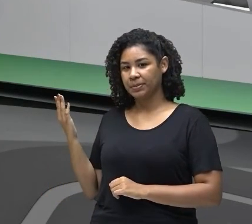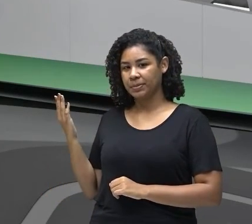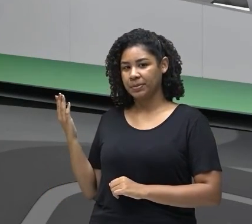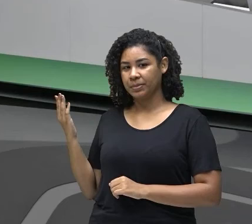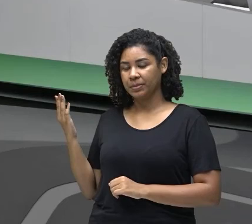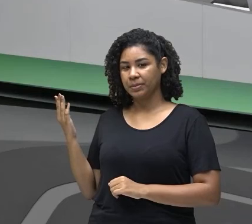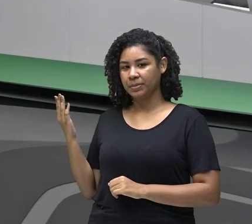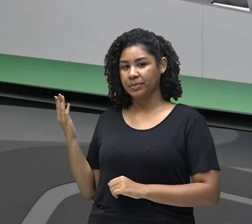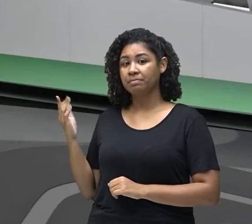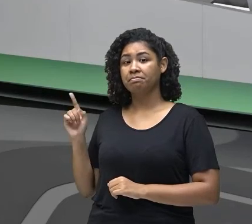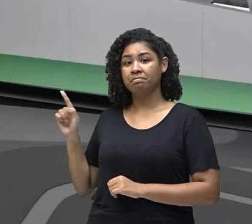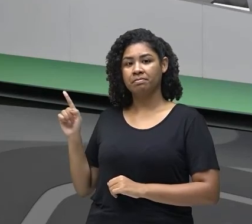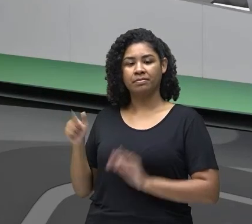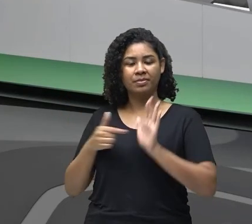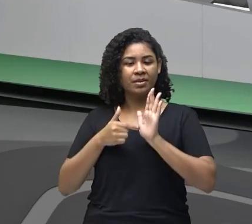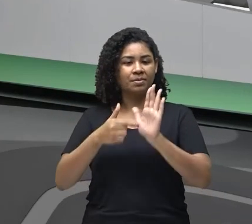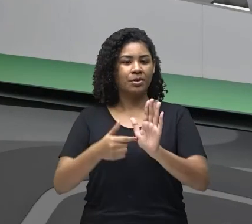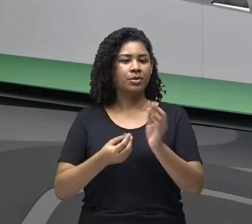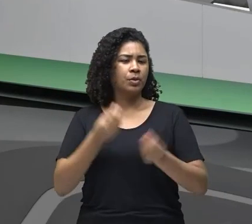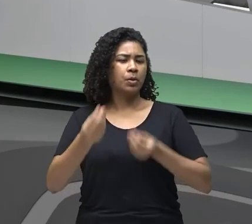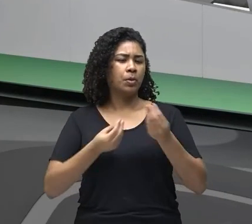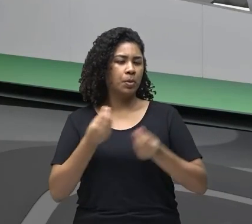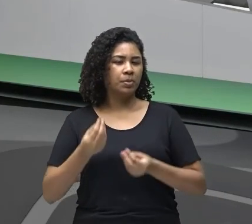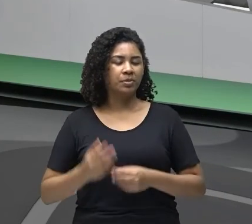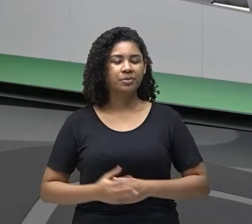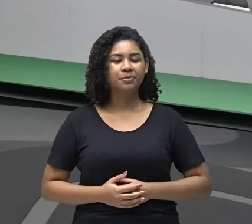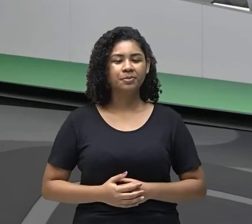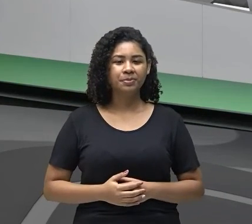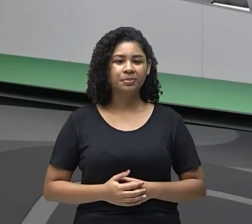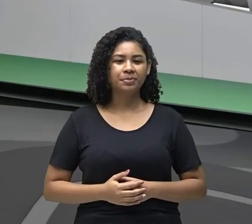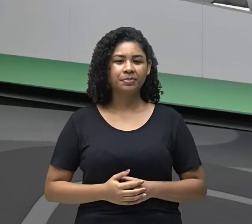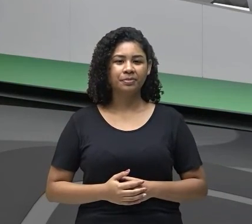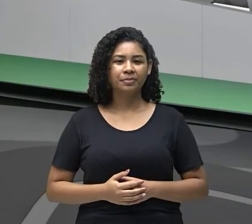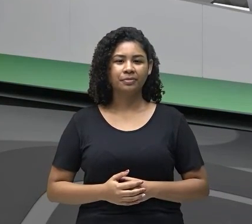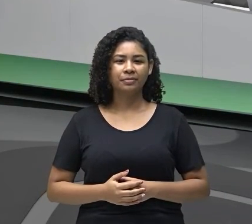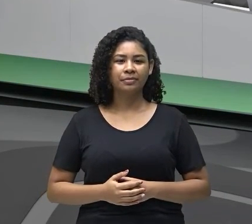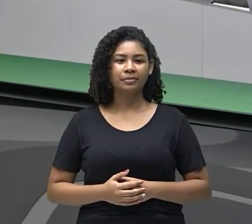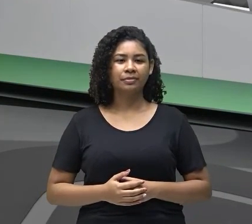gente essa refinaria de petróleo. Olha só.